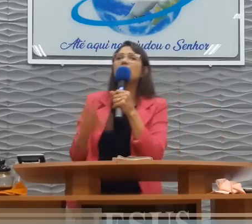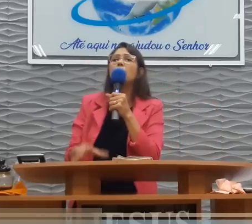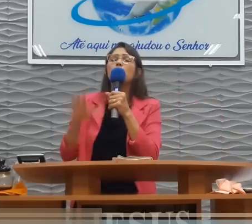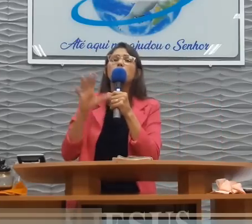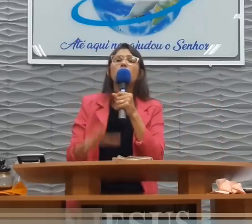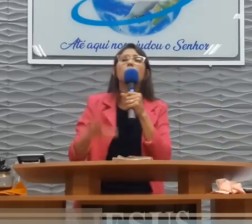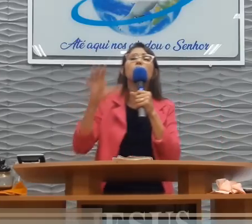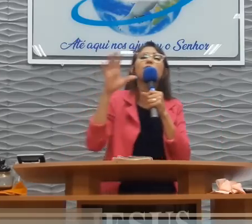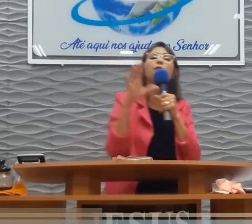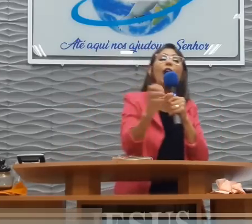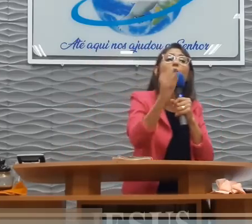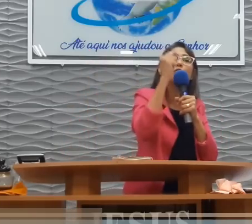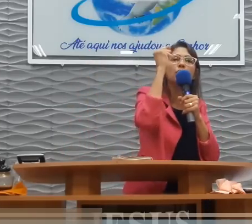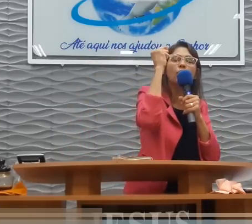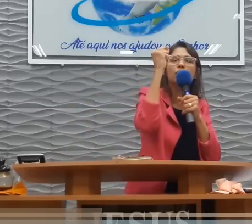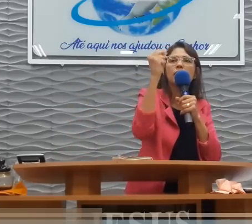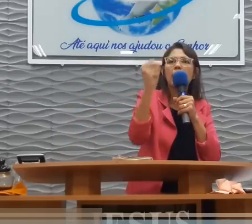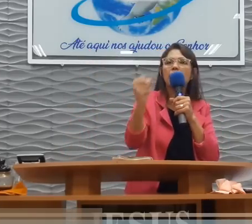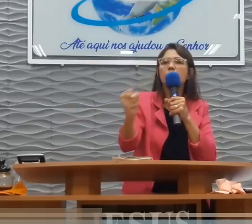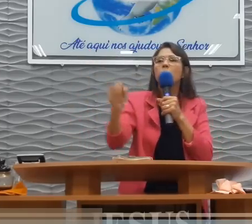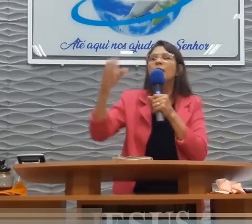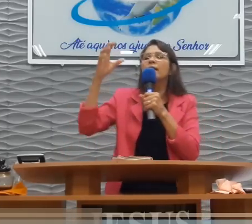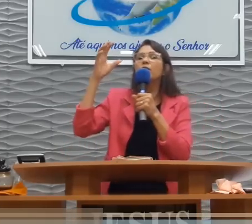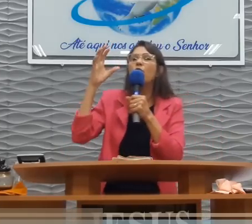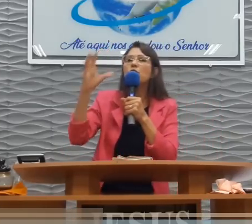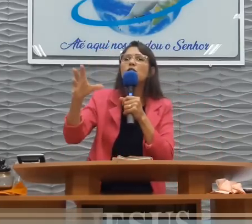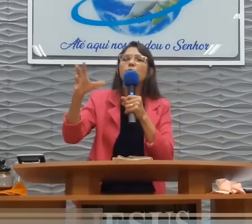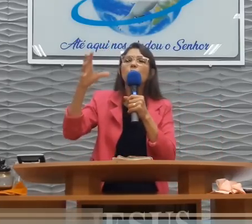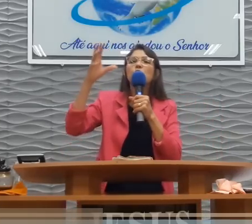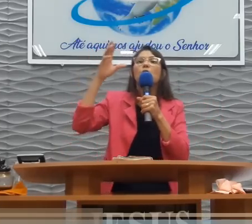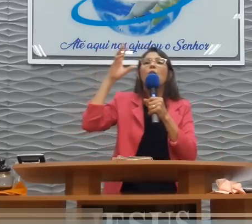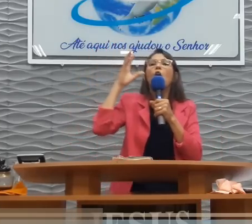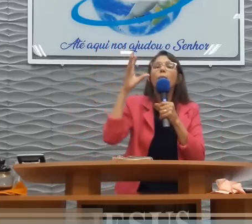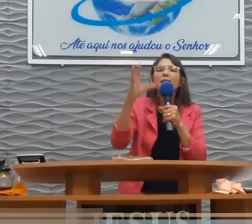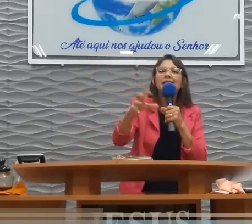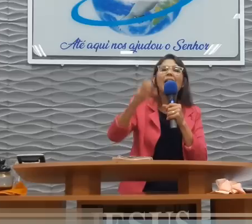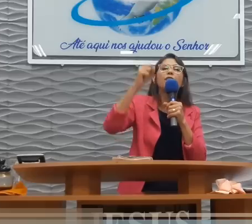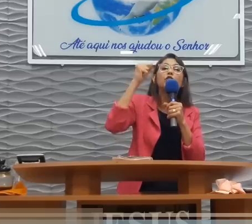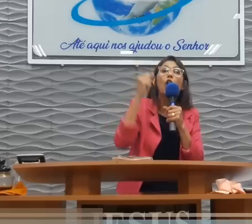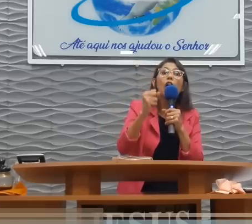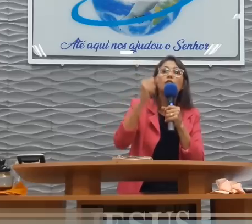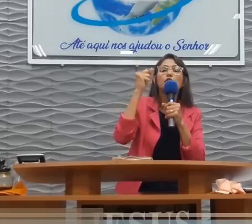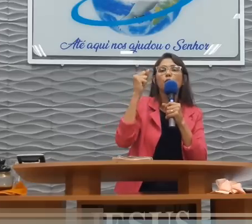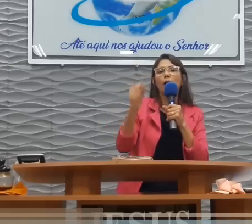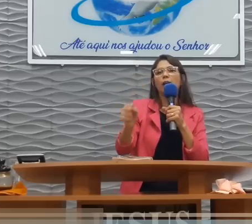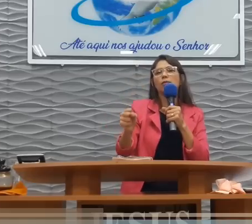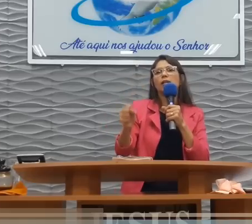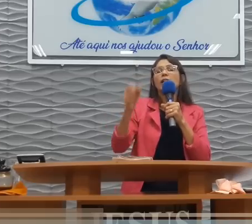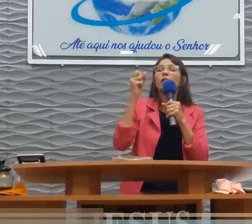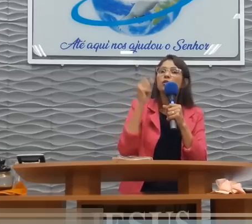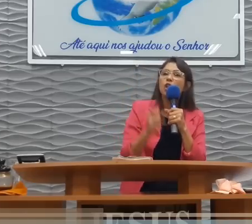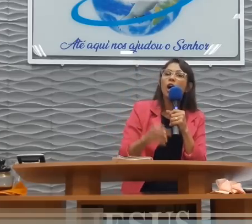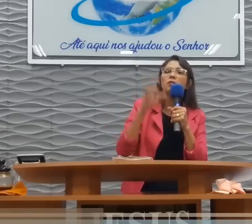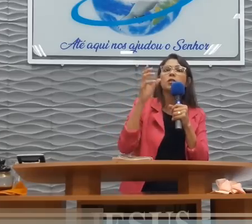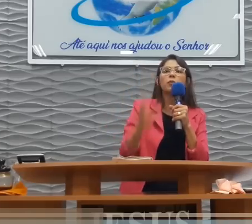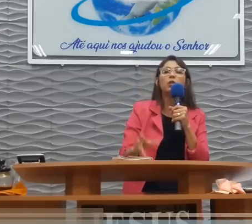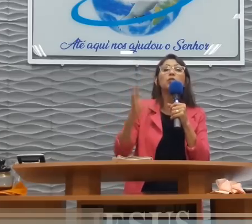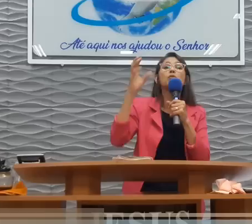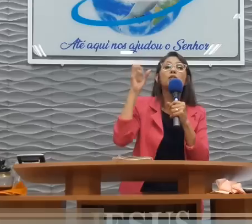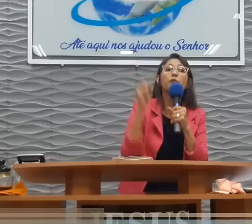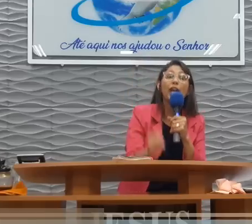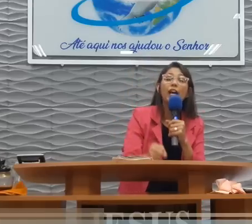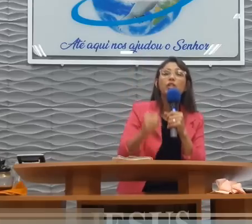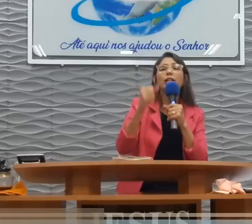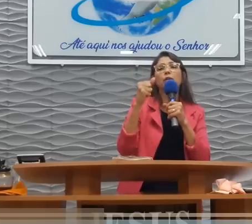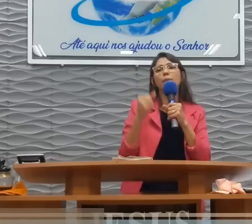que os princípios bíblicos faltem em nossos lares. Que nossos filhos observem nós de joelhos. Que os nossos